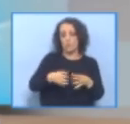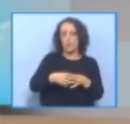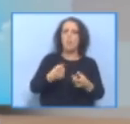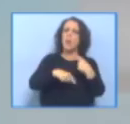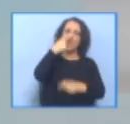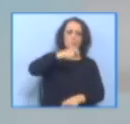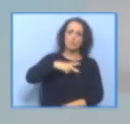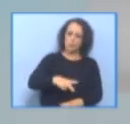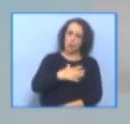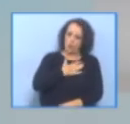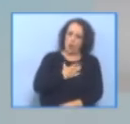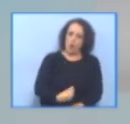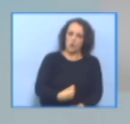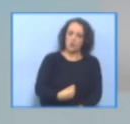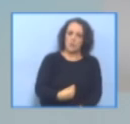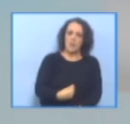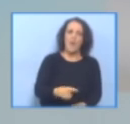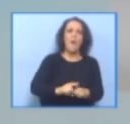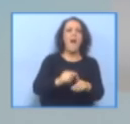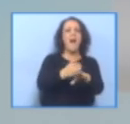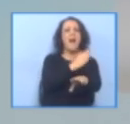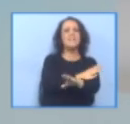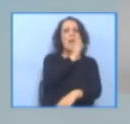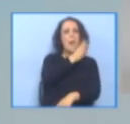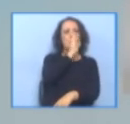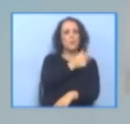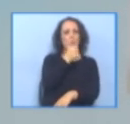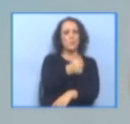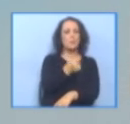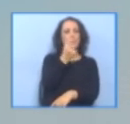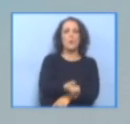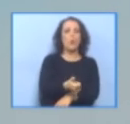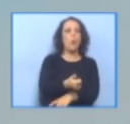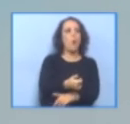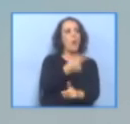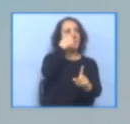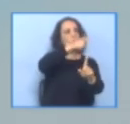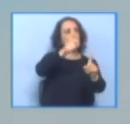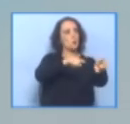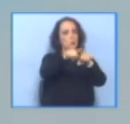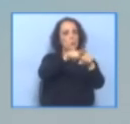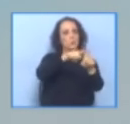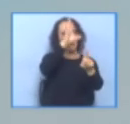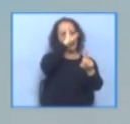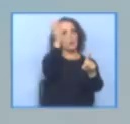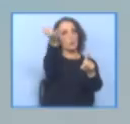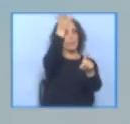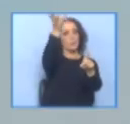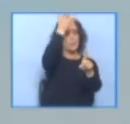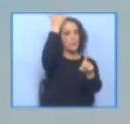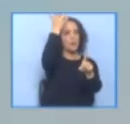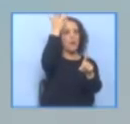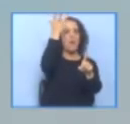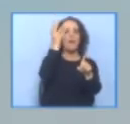valorizam isso muito, não é? Valorizam. Estavam um pouco habituados a associarem figuras públicas de governo, de responsabilidade na nação,